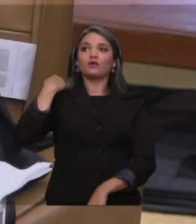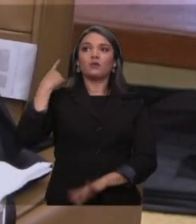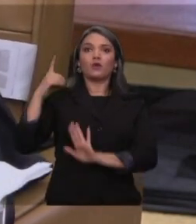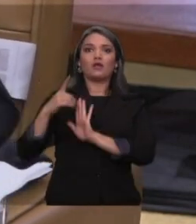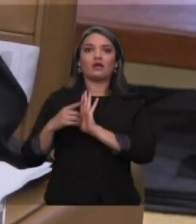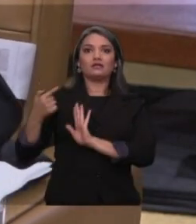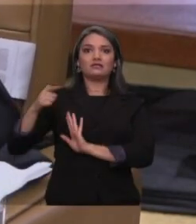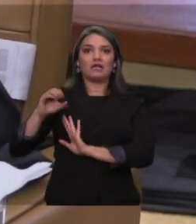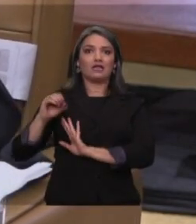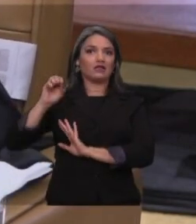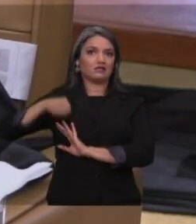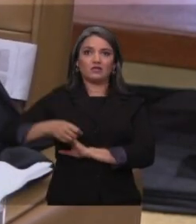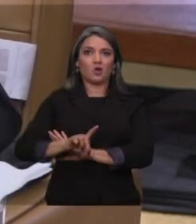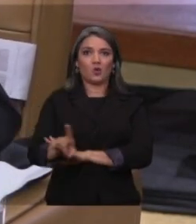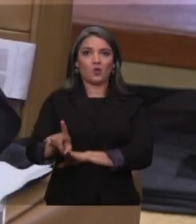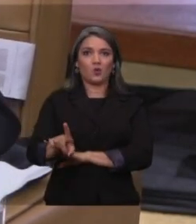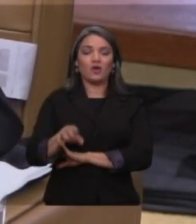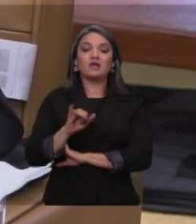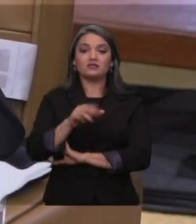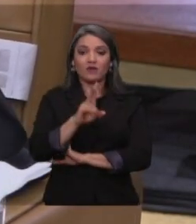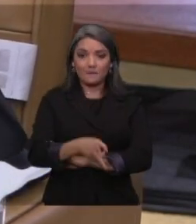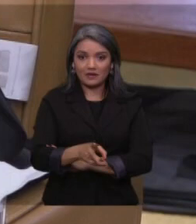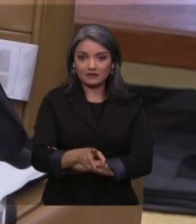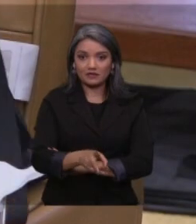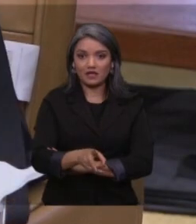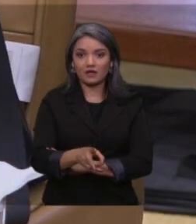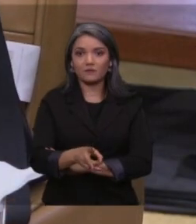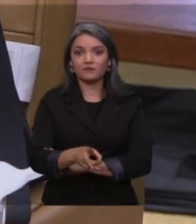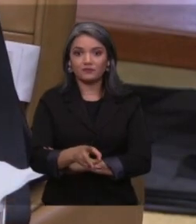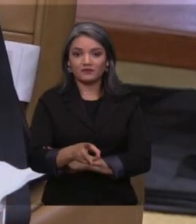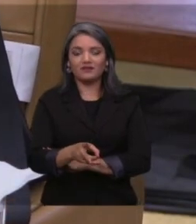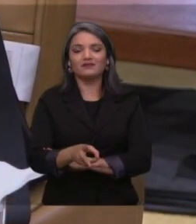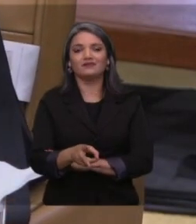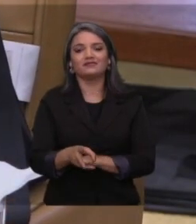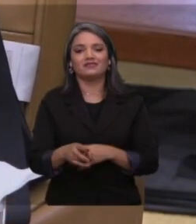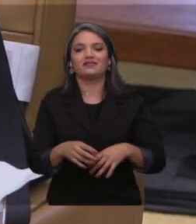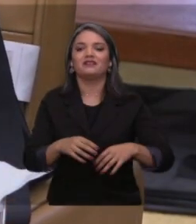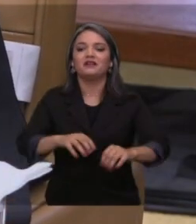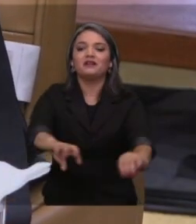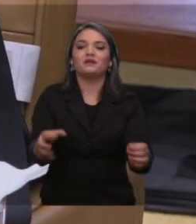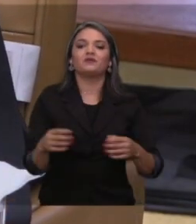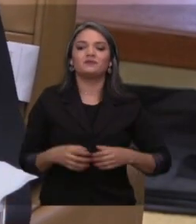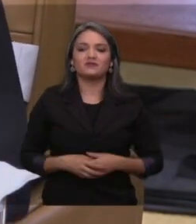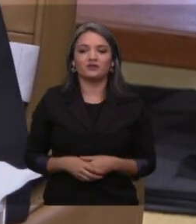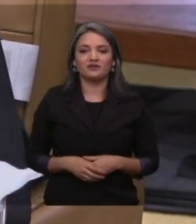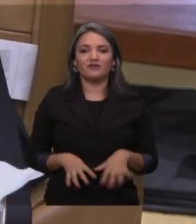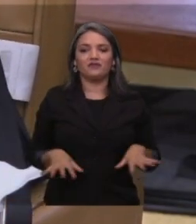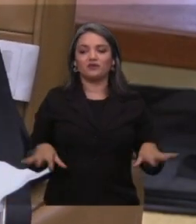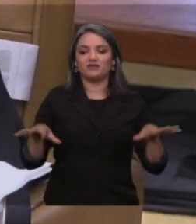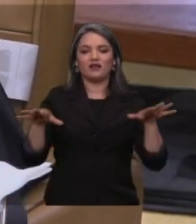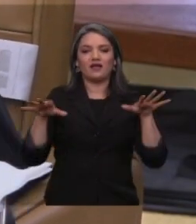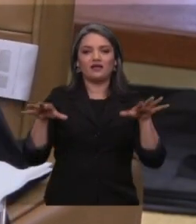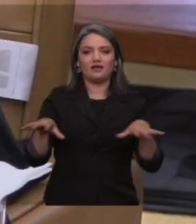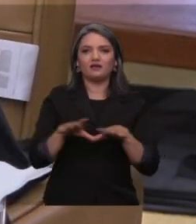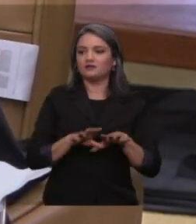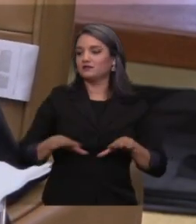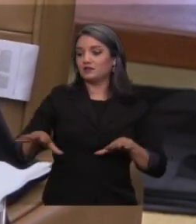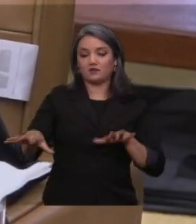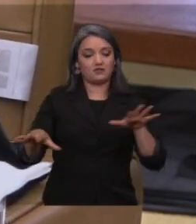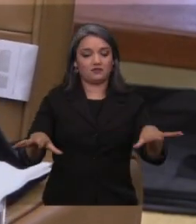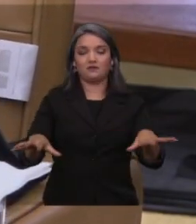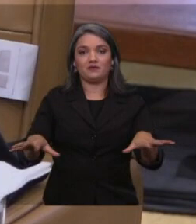vamos efetivamente manter essa dualidade como lá era e esse estágio intermediário. As duas teses